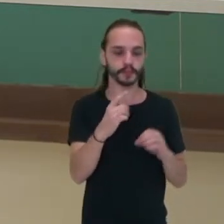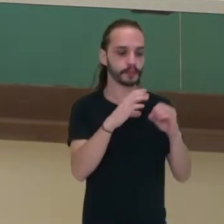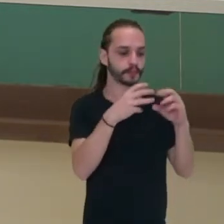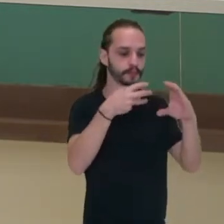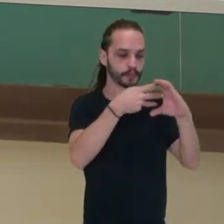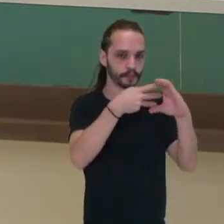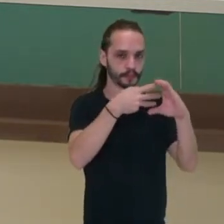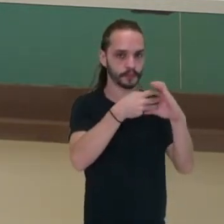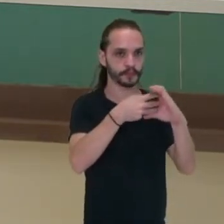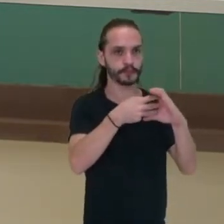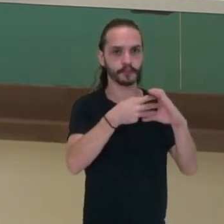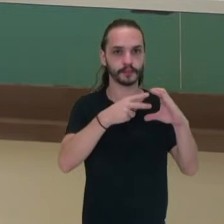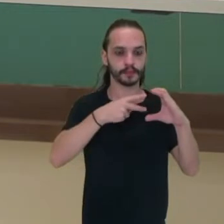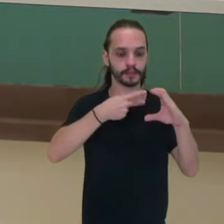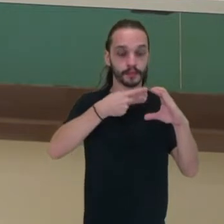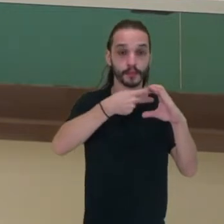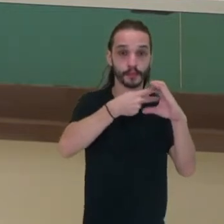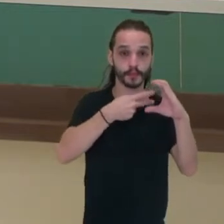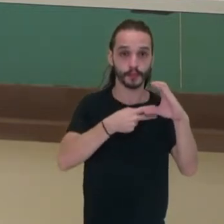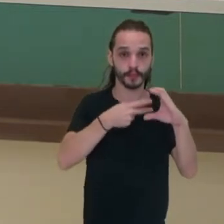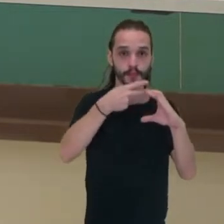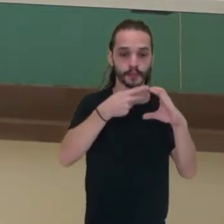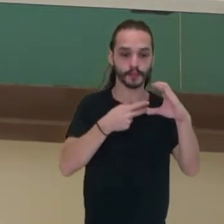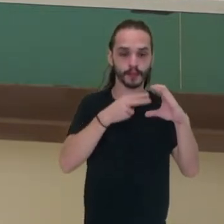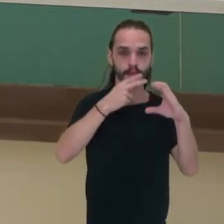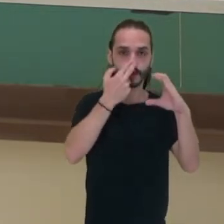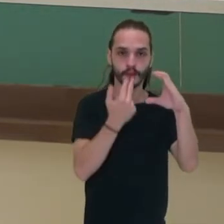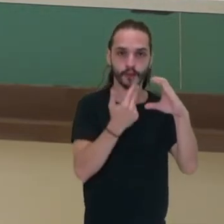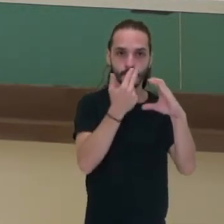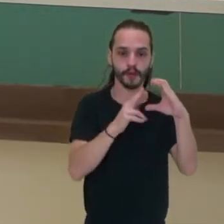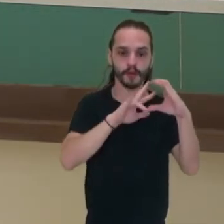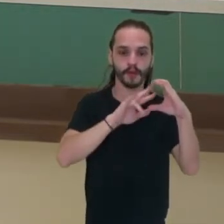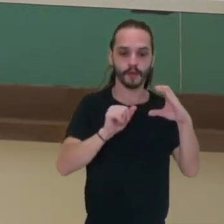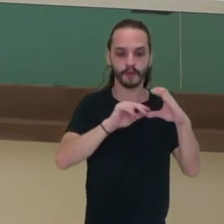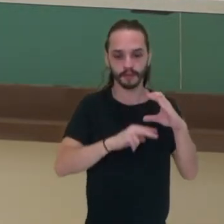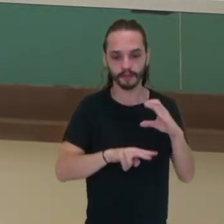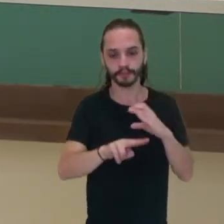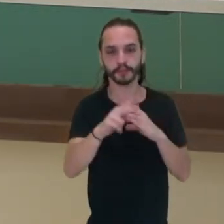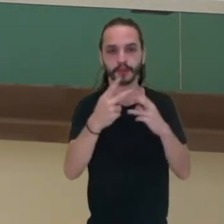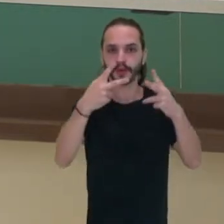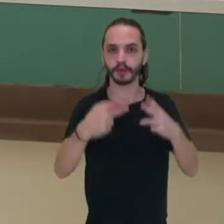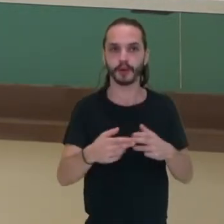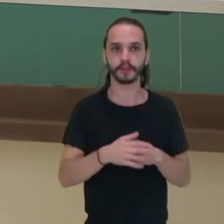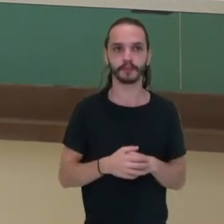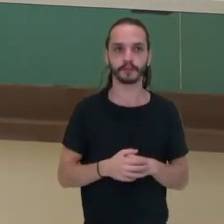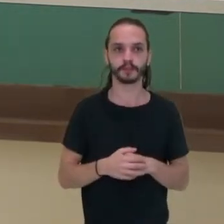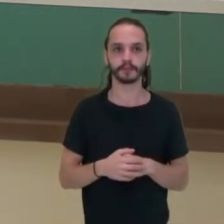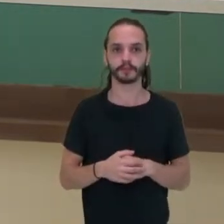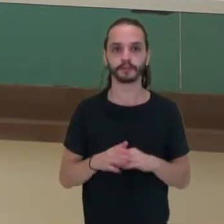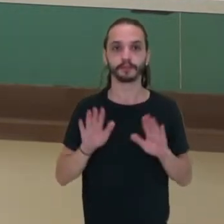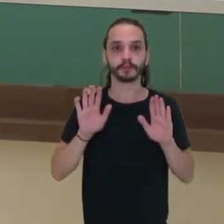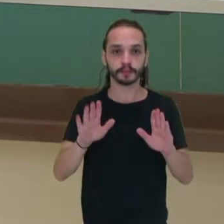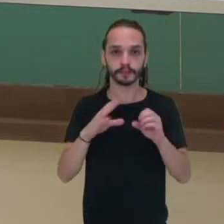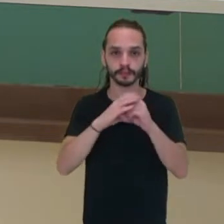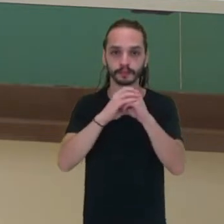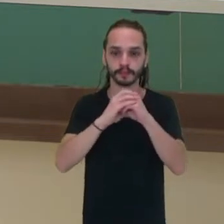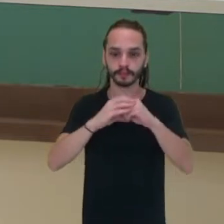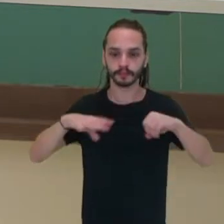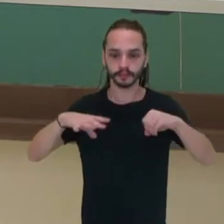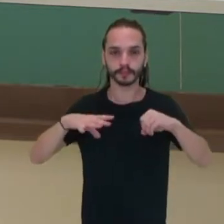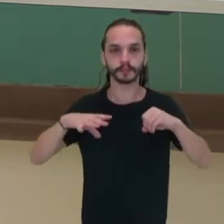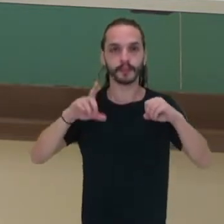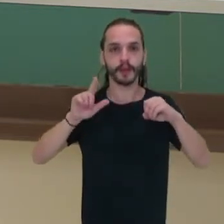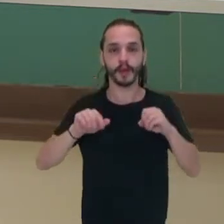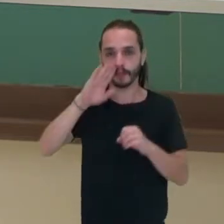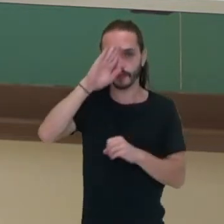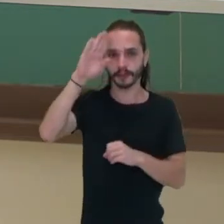duas células com a mesma quantidade de cromossomos, também diploides. Mas a meiose, gente, que é o foco principal na formação dos